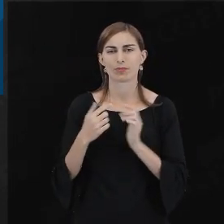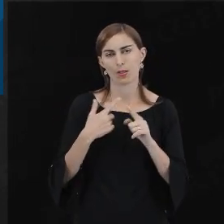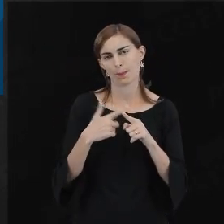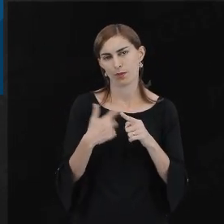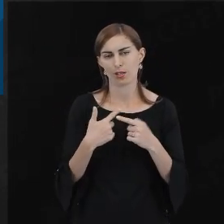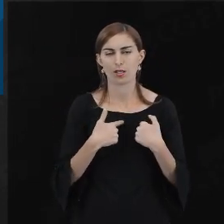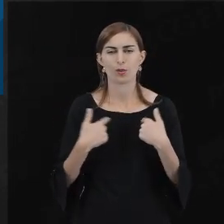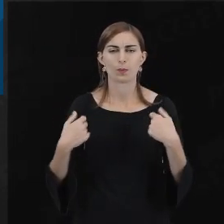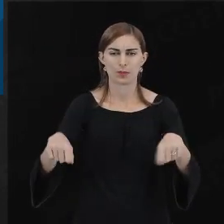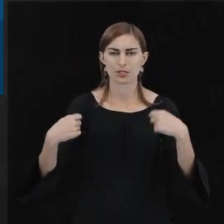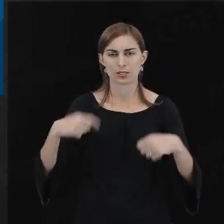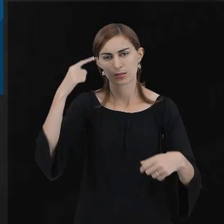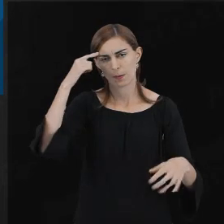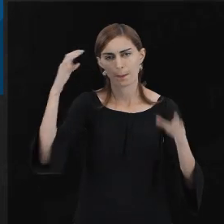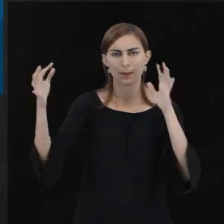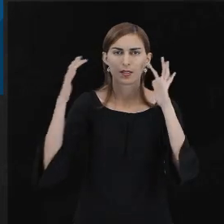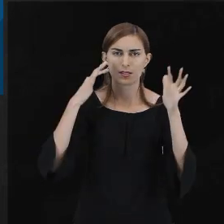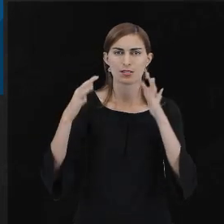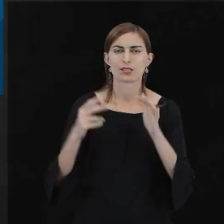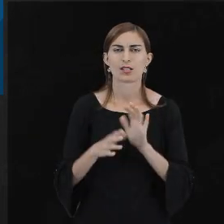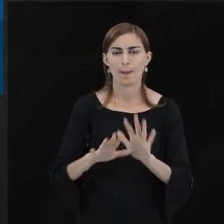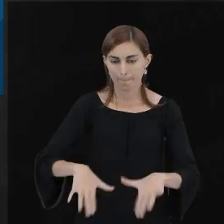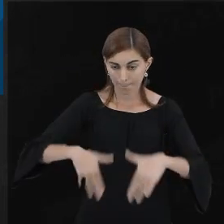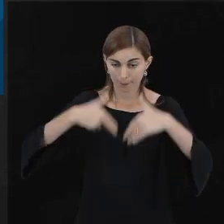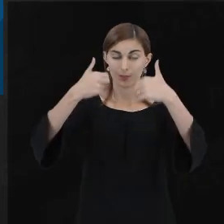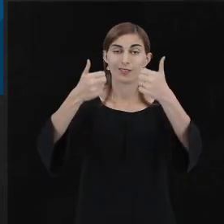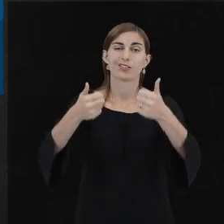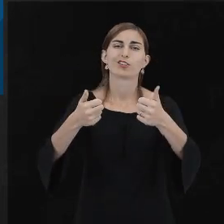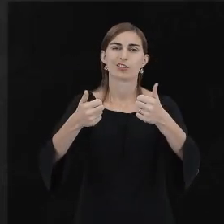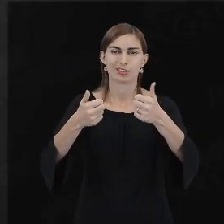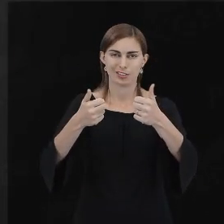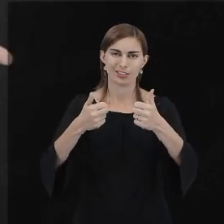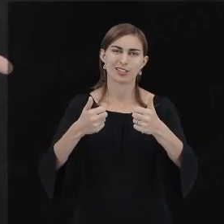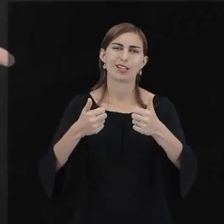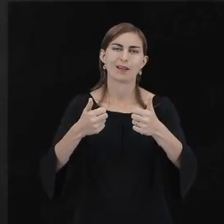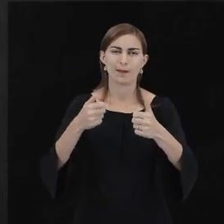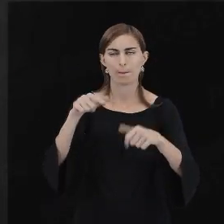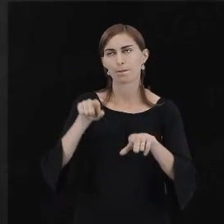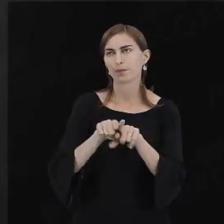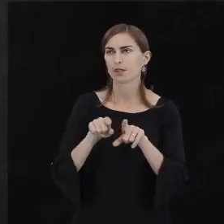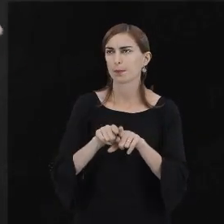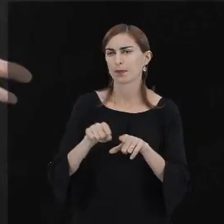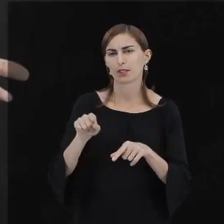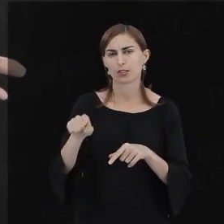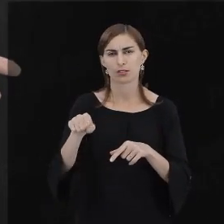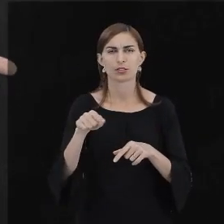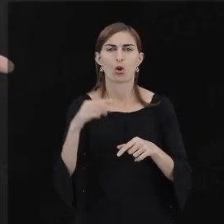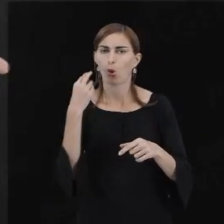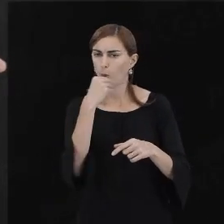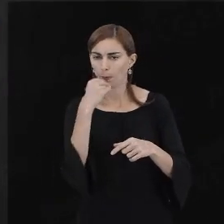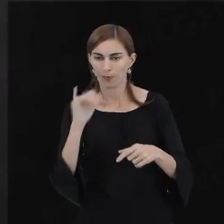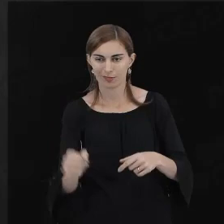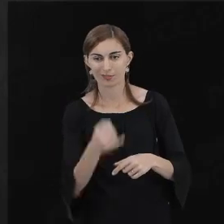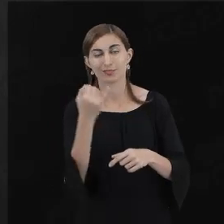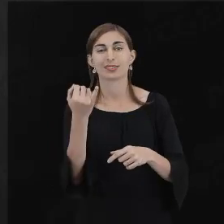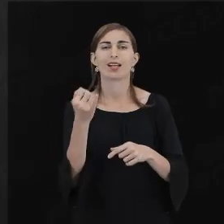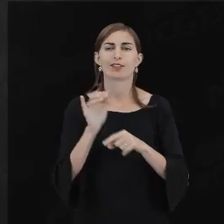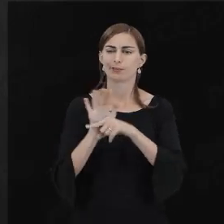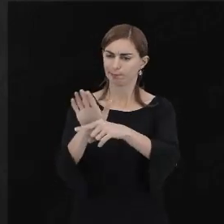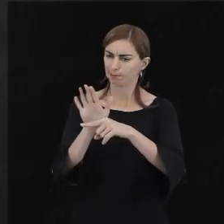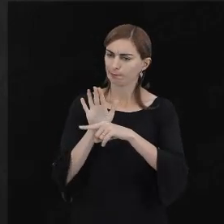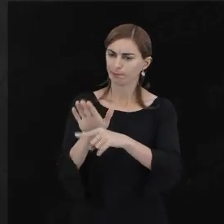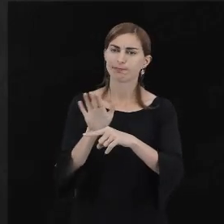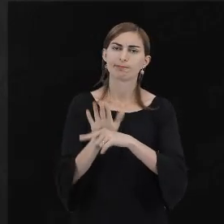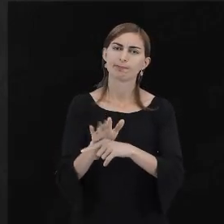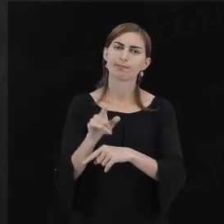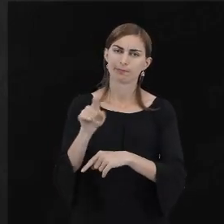eu ouço muito dos meus alunos quando vão para a prática, né? E vejo agora, né? Eu já com os meus netos,